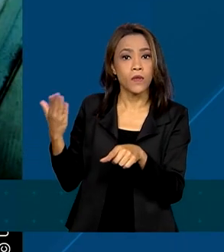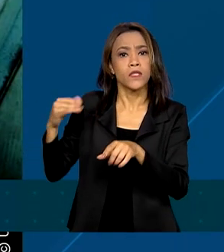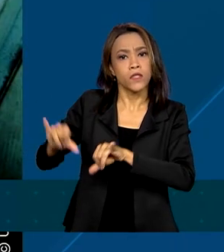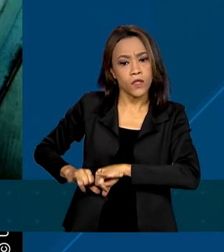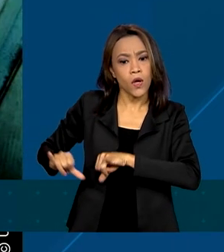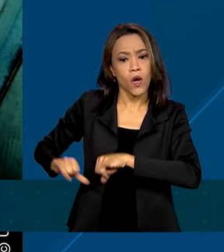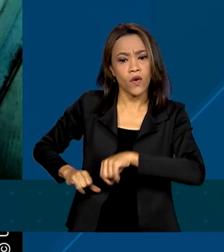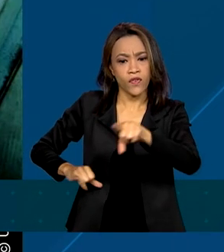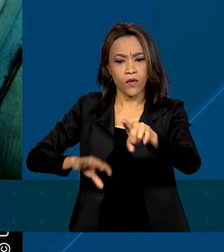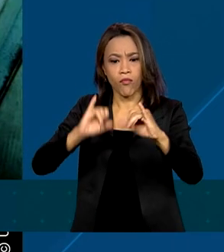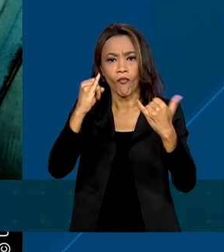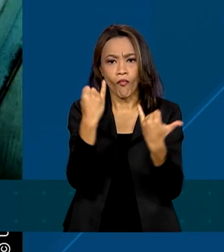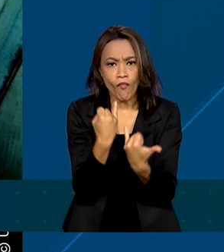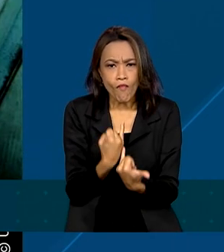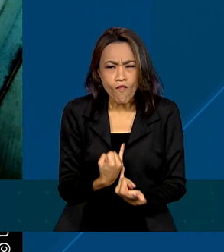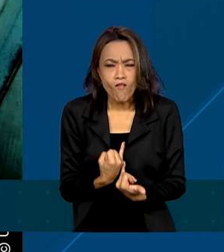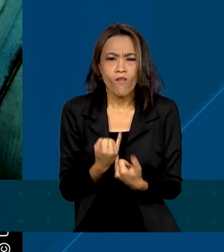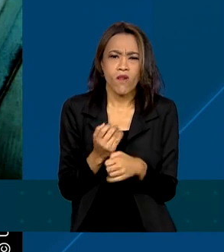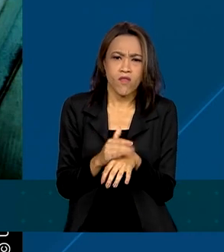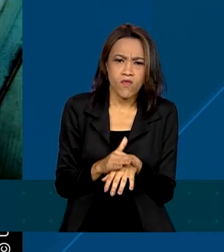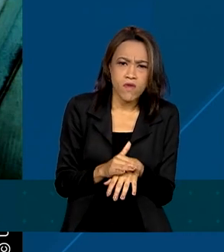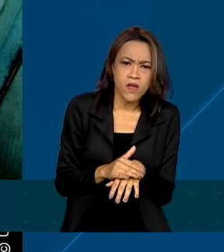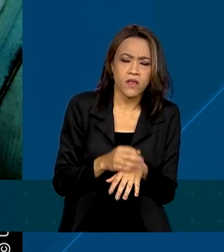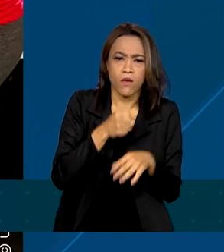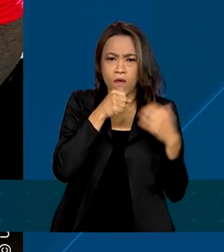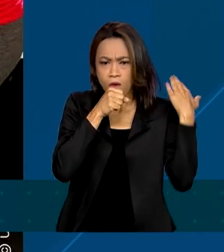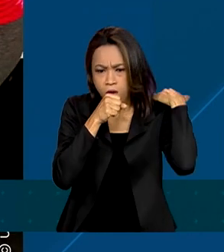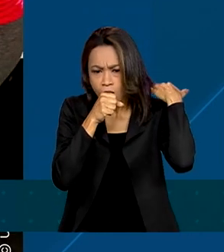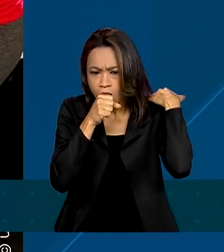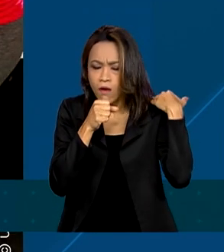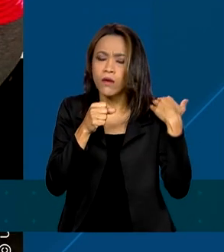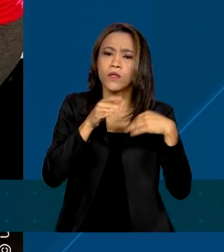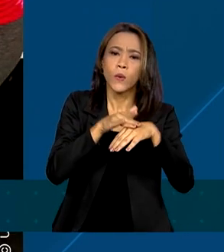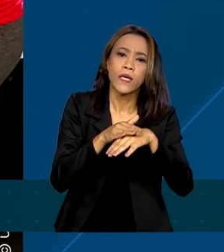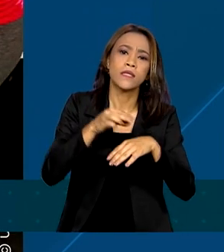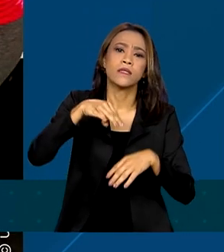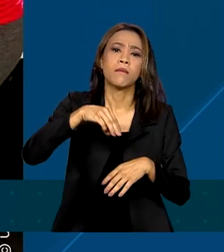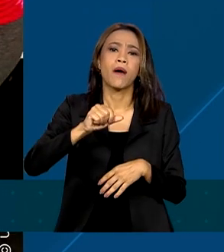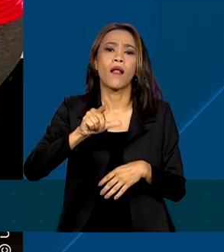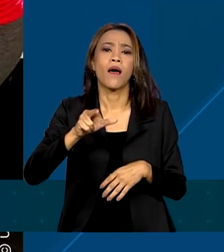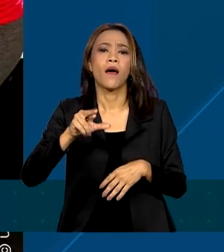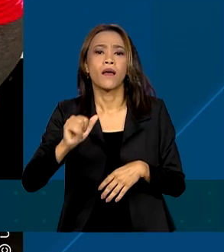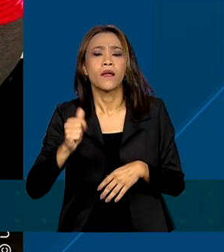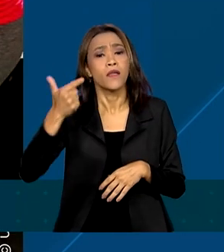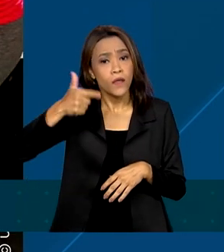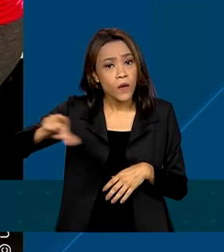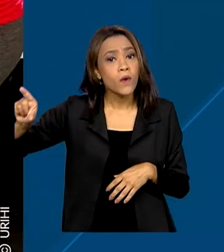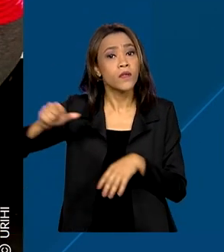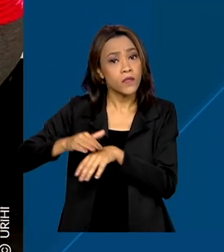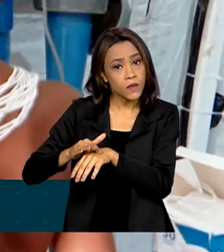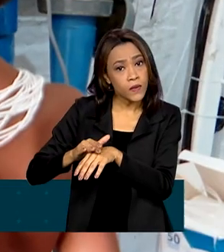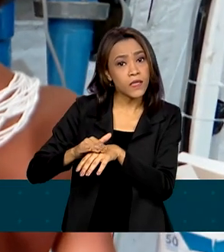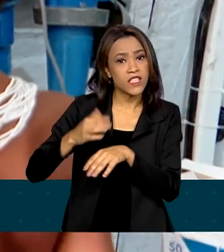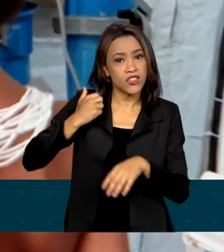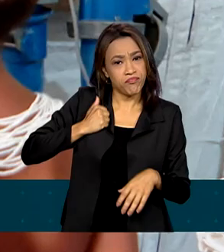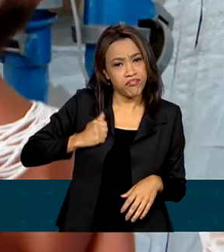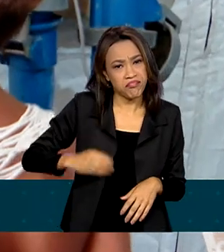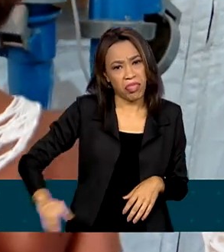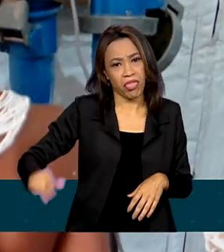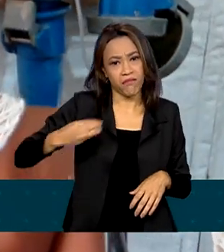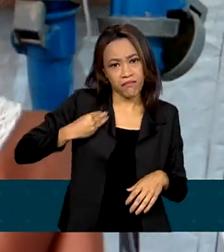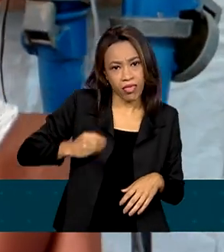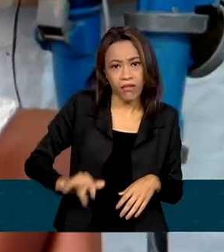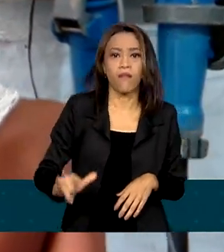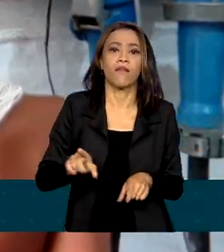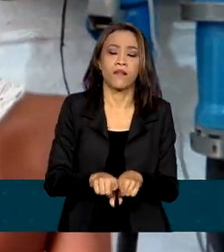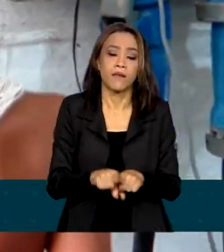sofre com a desnutrição e doenças como pneumonia, malária e diarreia. O governo federal declarou emergência em saúde